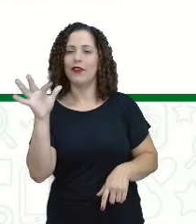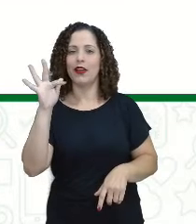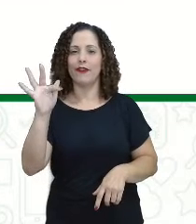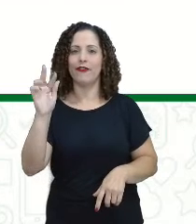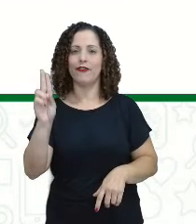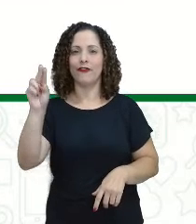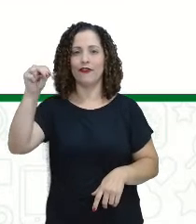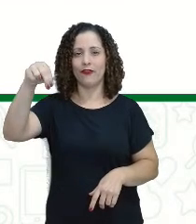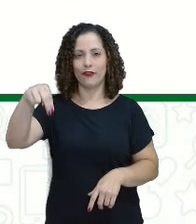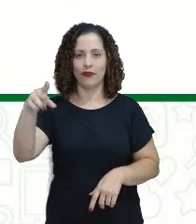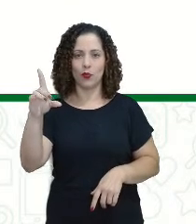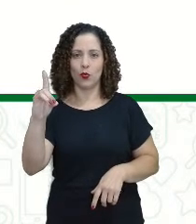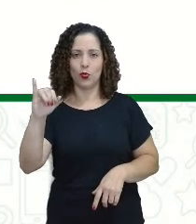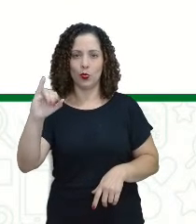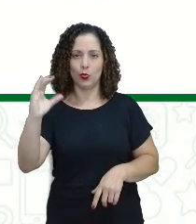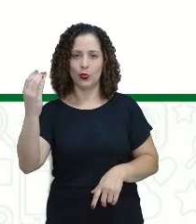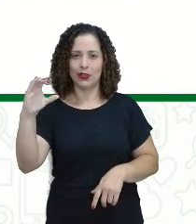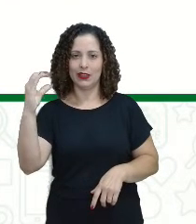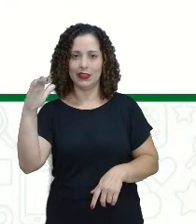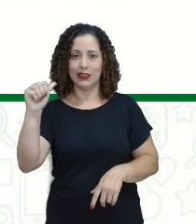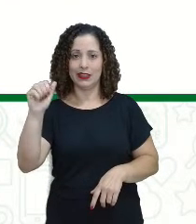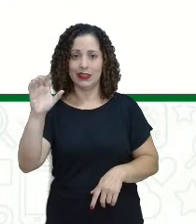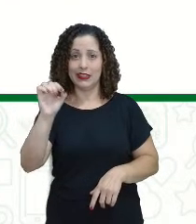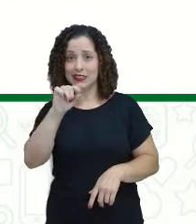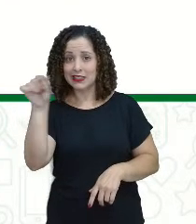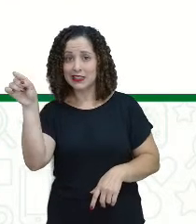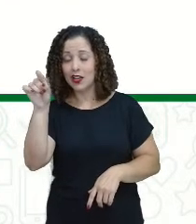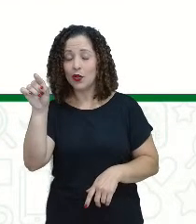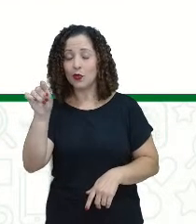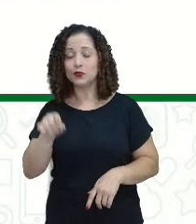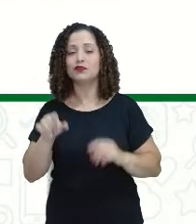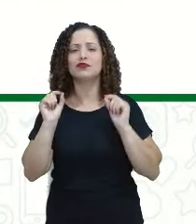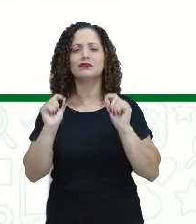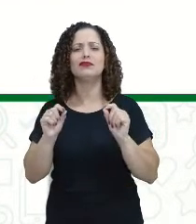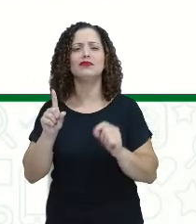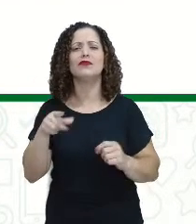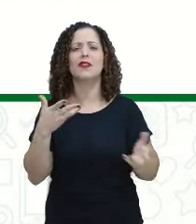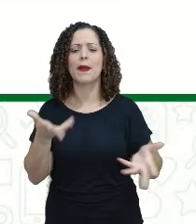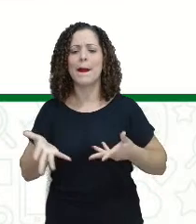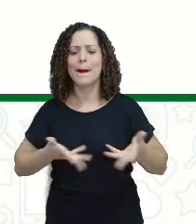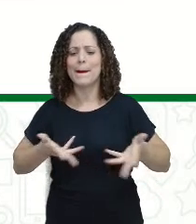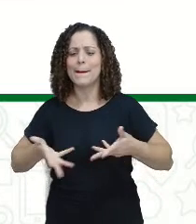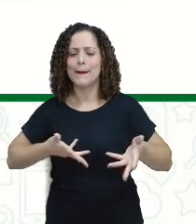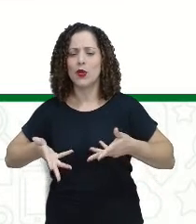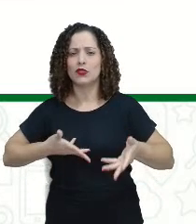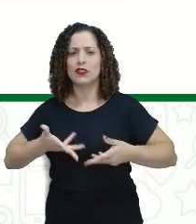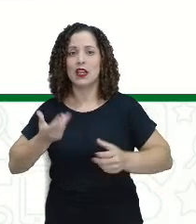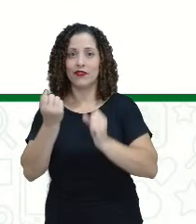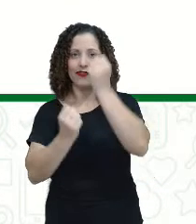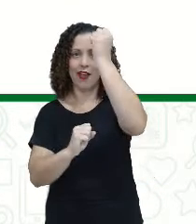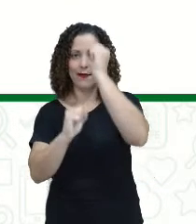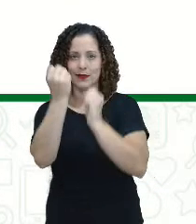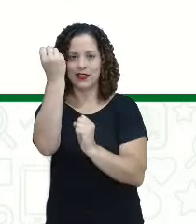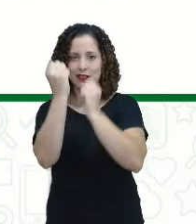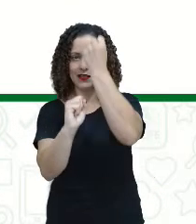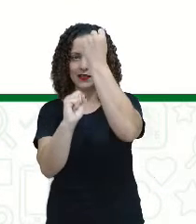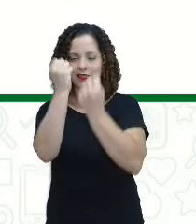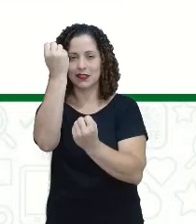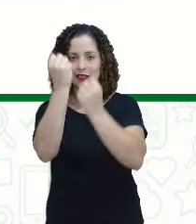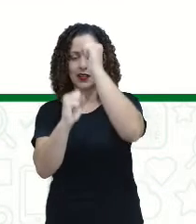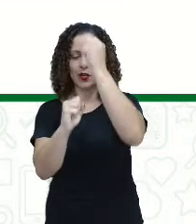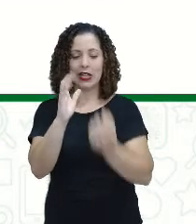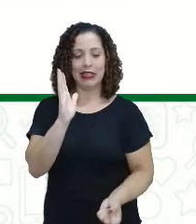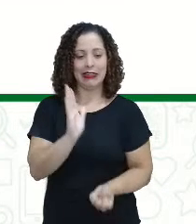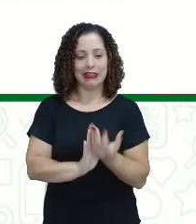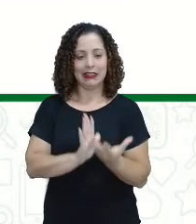fundição, professora Mauricéia Joana? É um processo de fabricação que permite fazer peças com formas